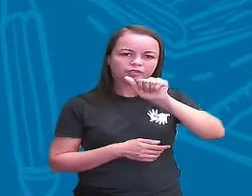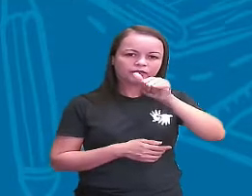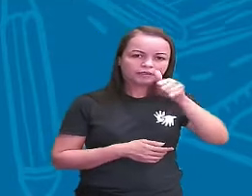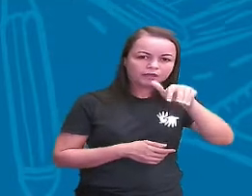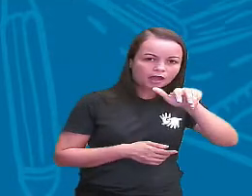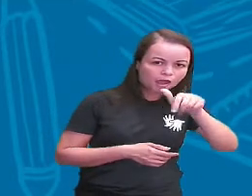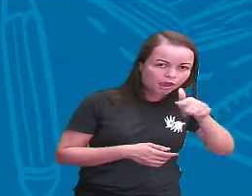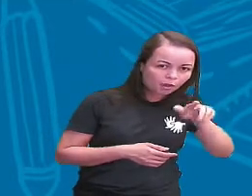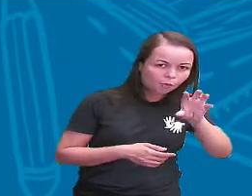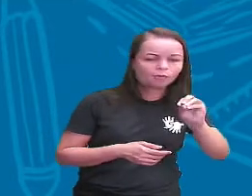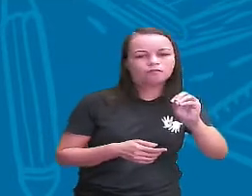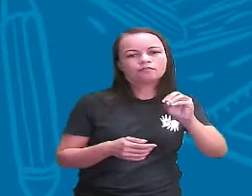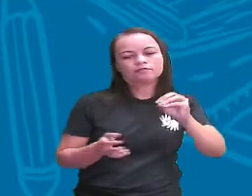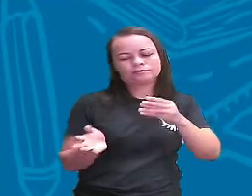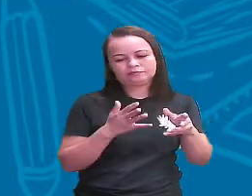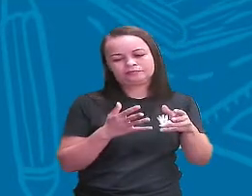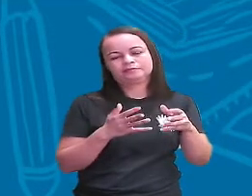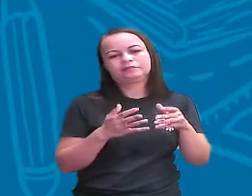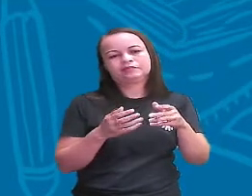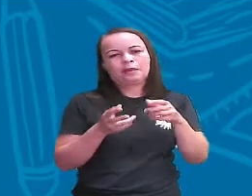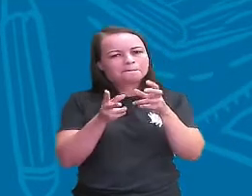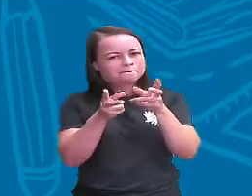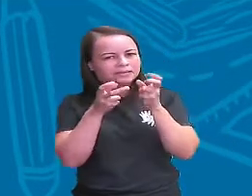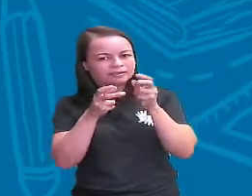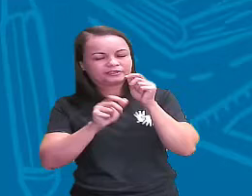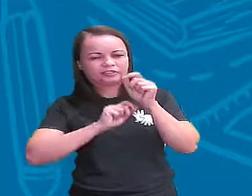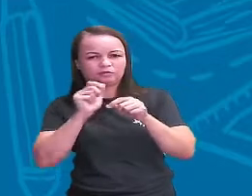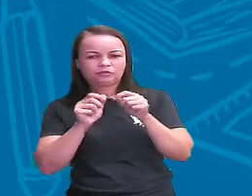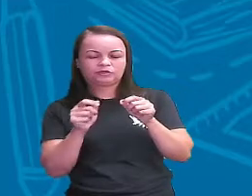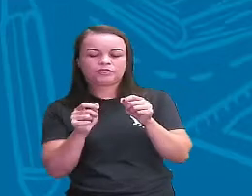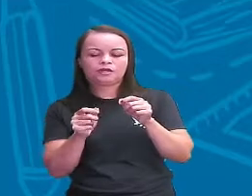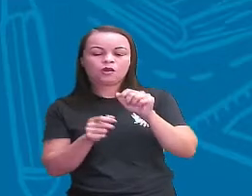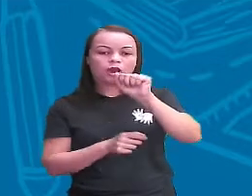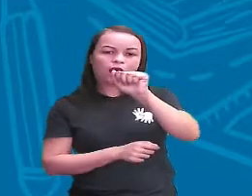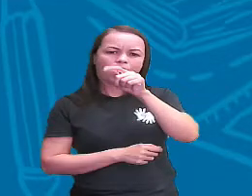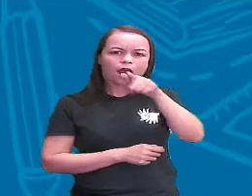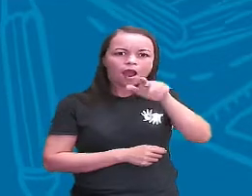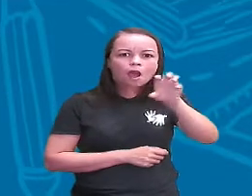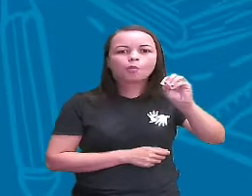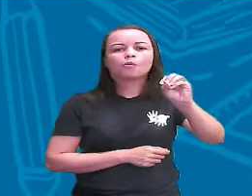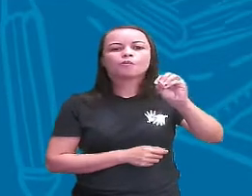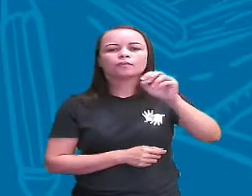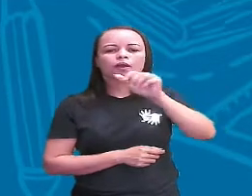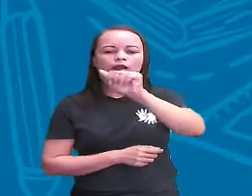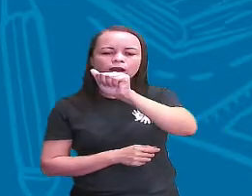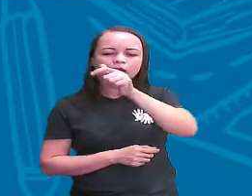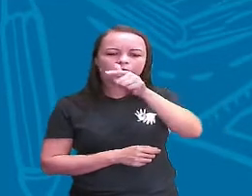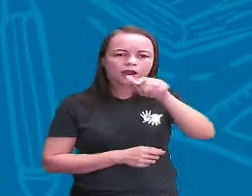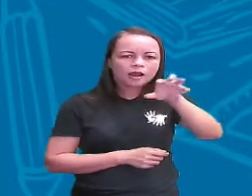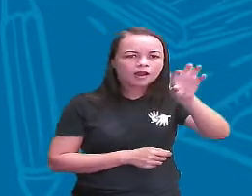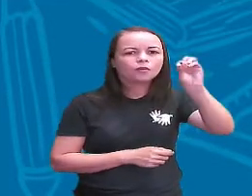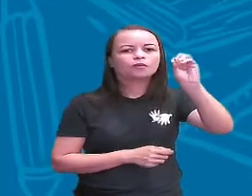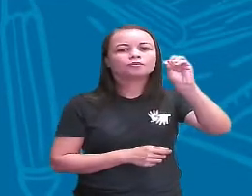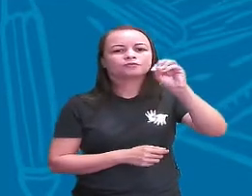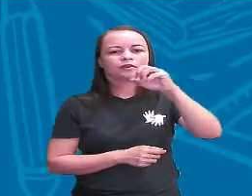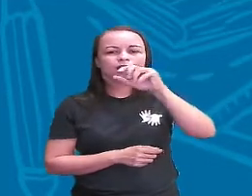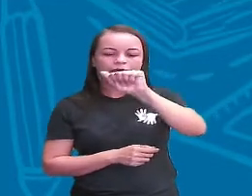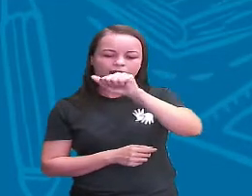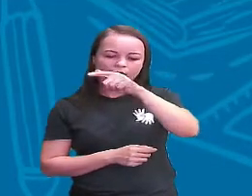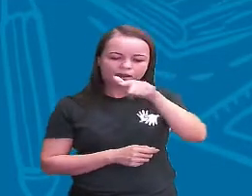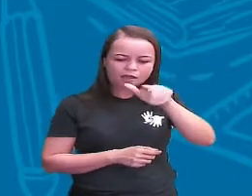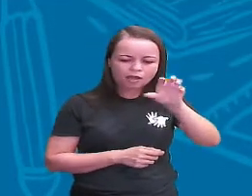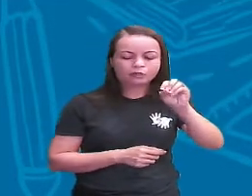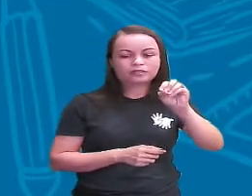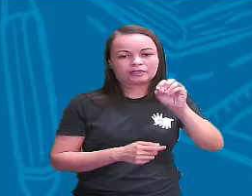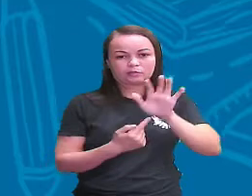avião. Eu estou chamando. Então, percebam que eu demorei mais no ão. O ão aí que está destacado de vermelho é